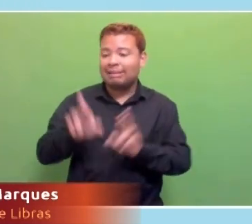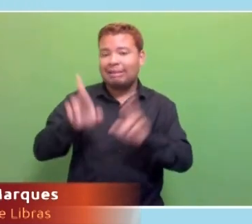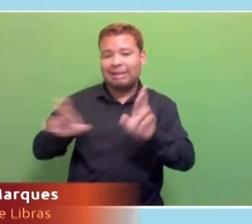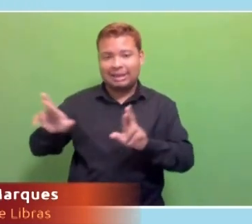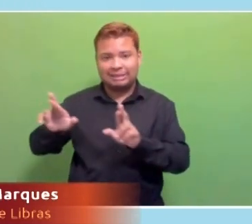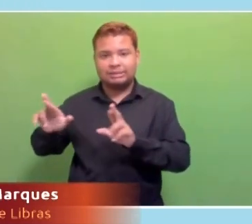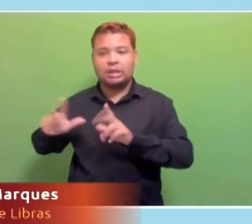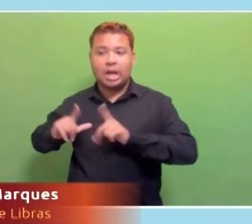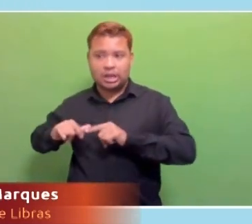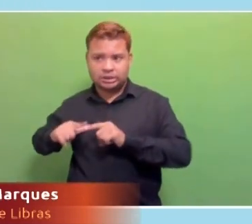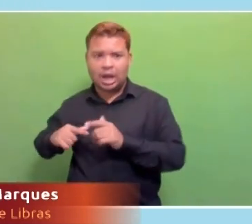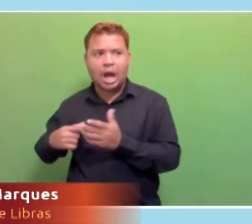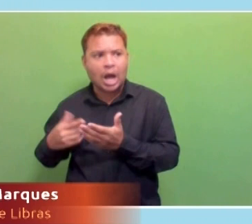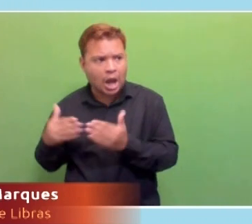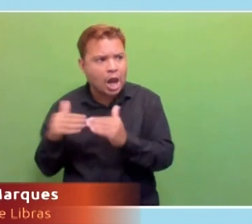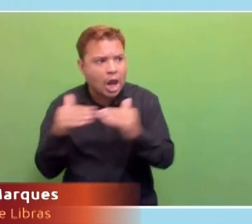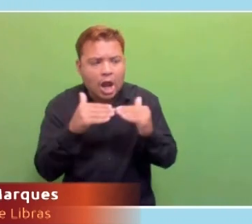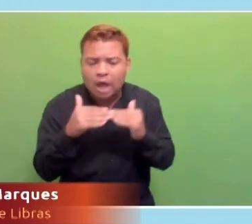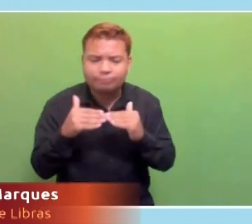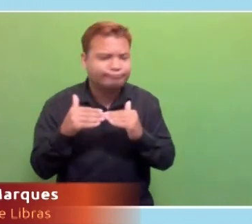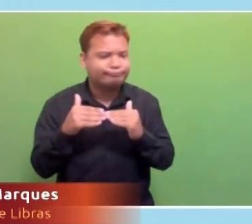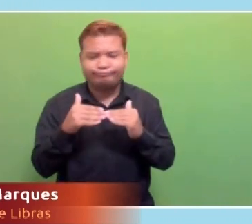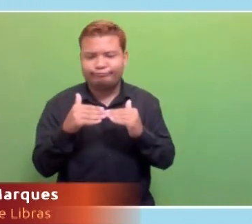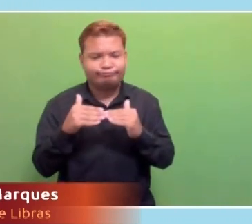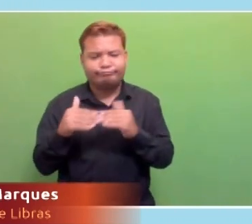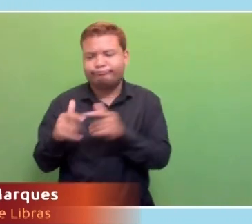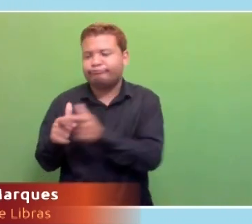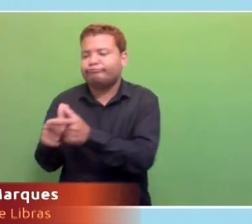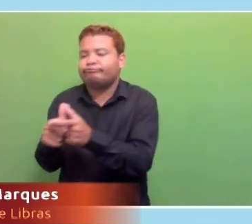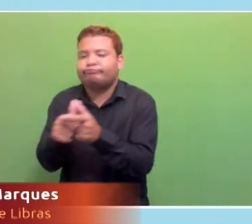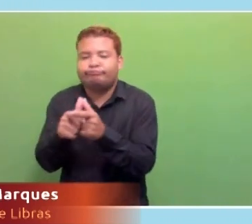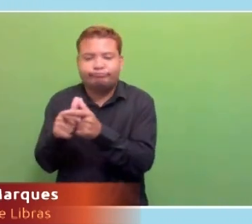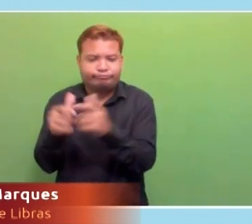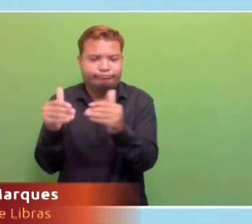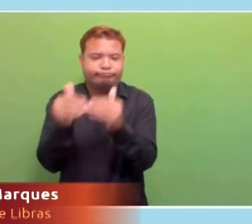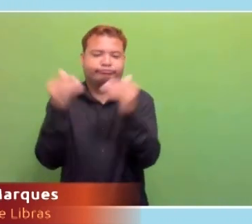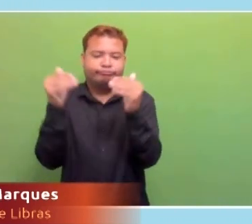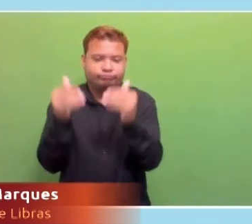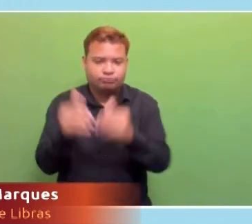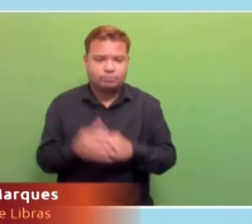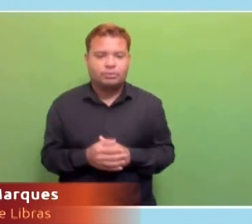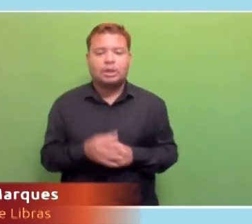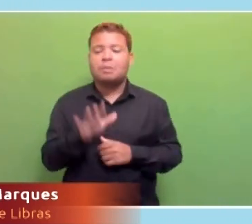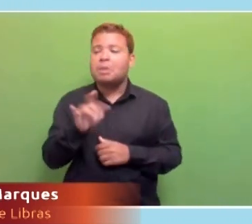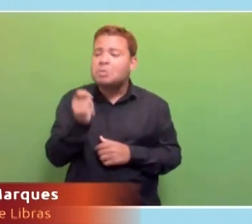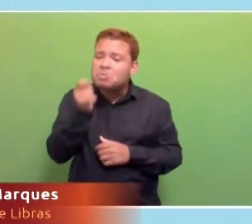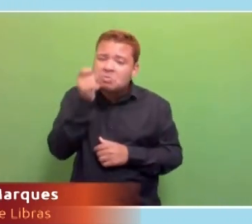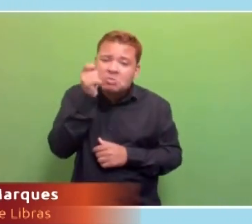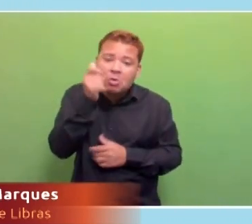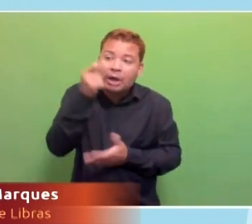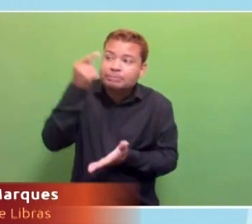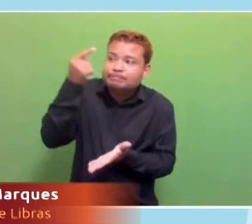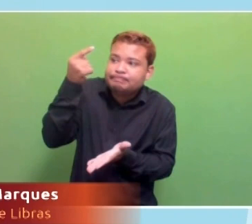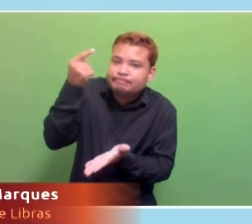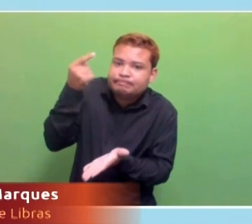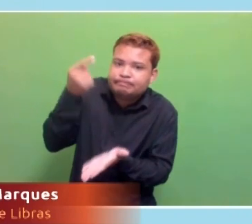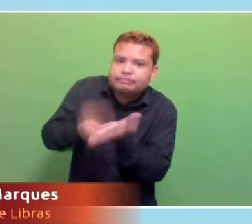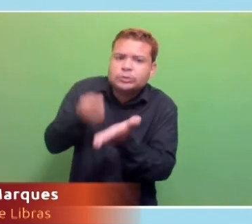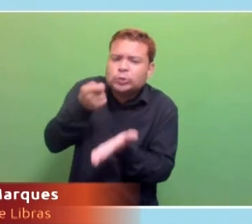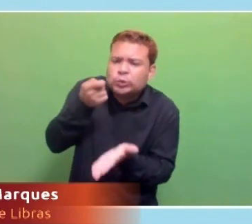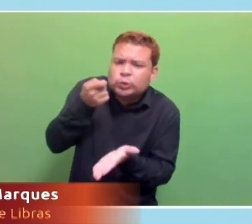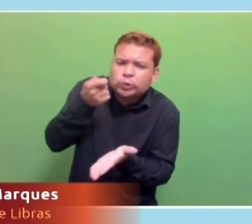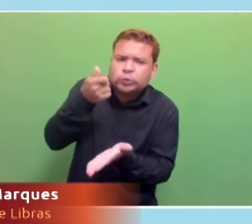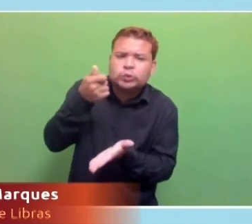israelense. Durante um certo tempo, quase se alcançou, eles firmaram um acordo, mas, infelizmente, com